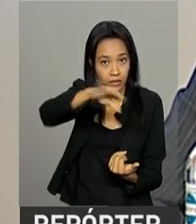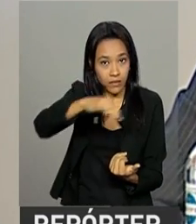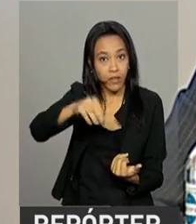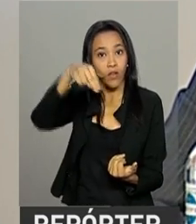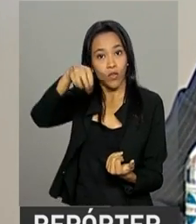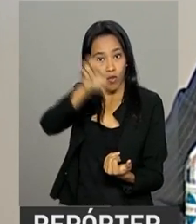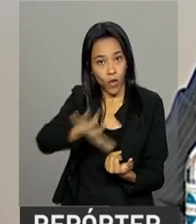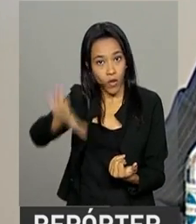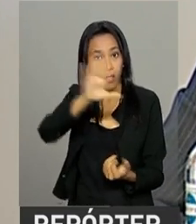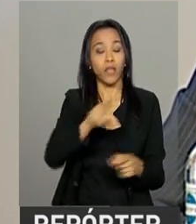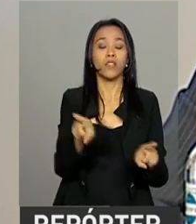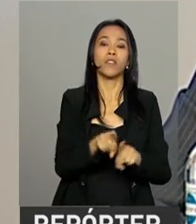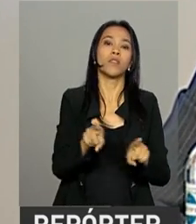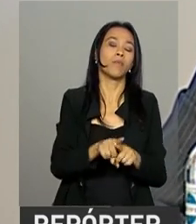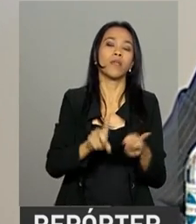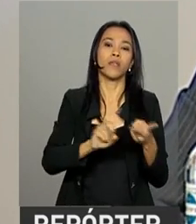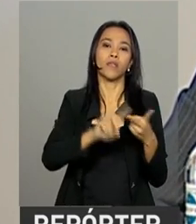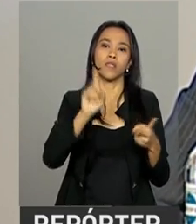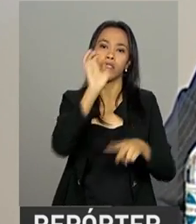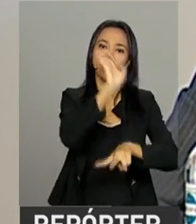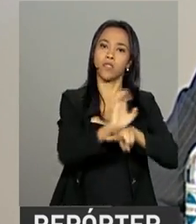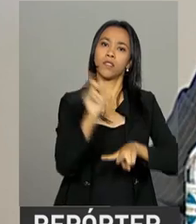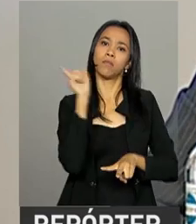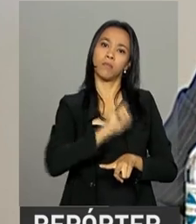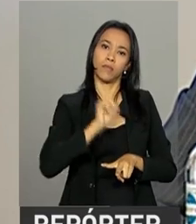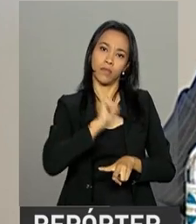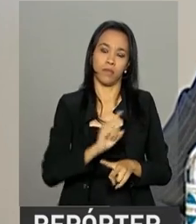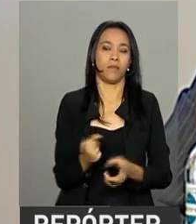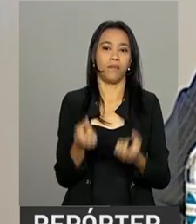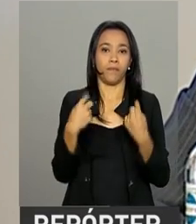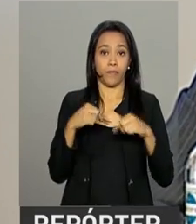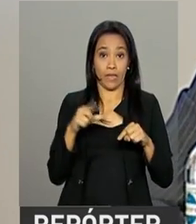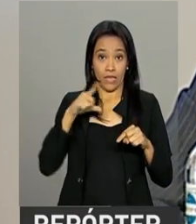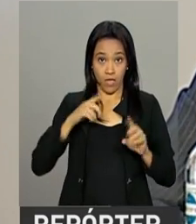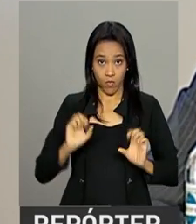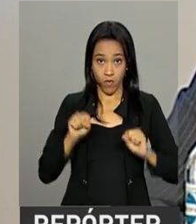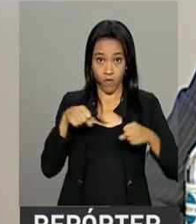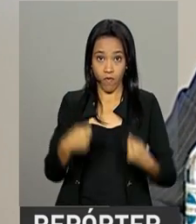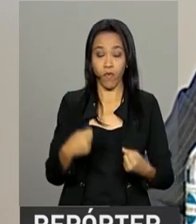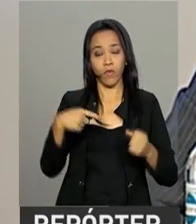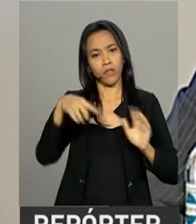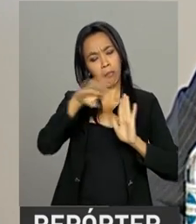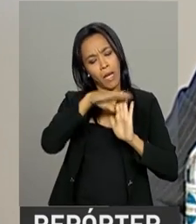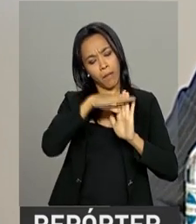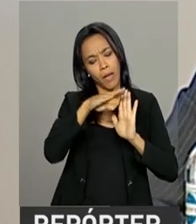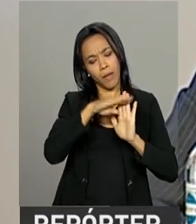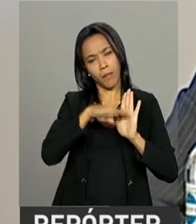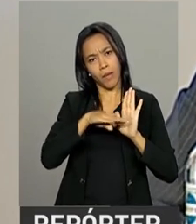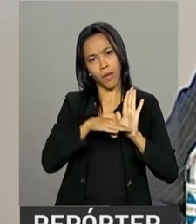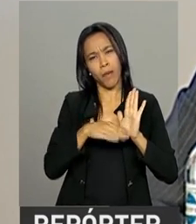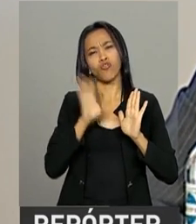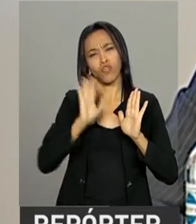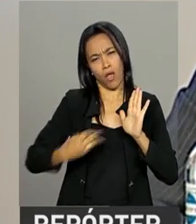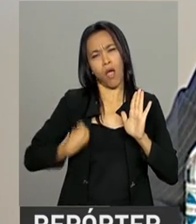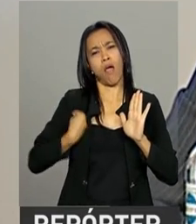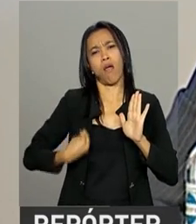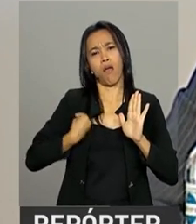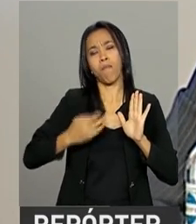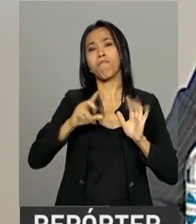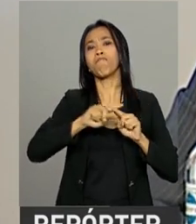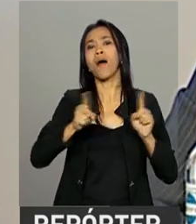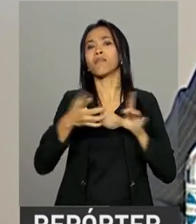Gerais temos reforço a esse programa que já existia e tava